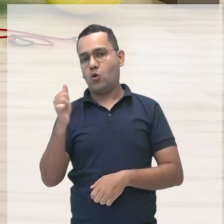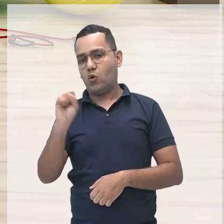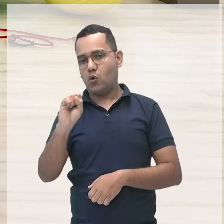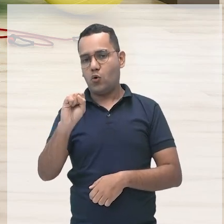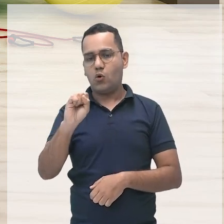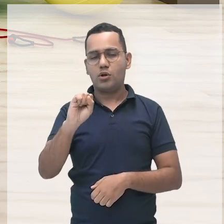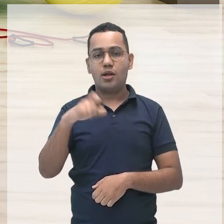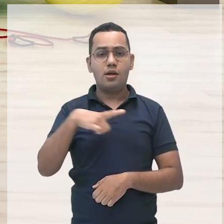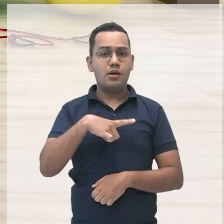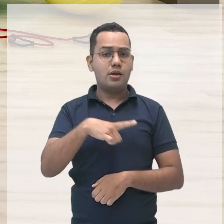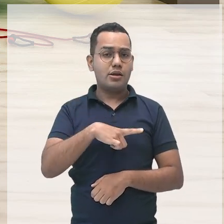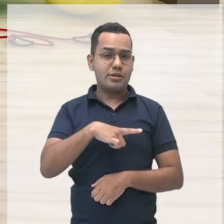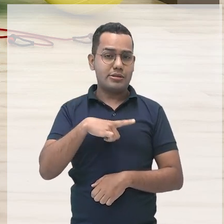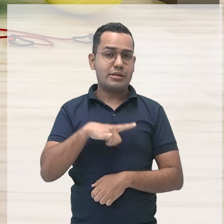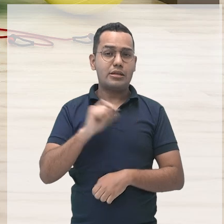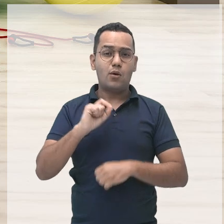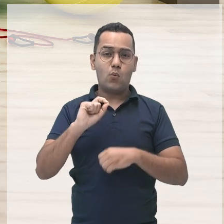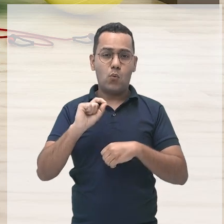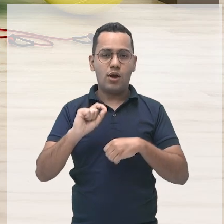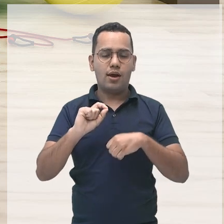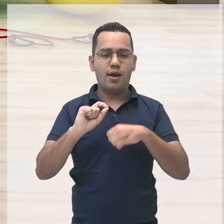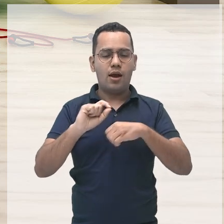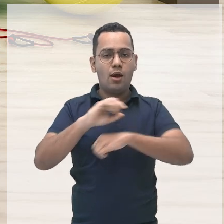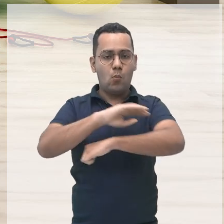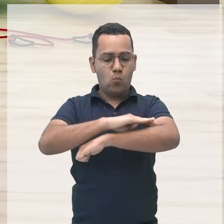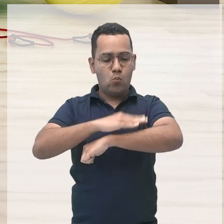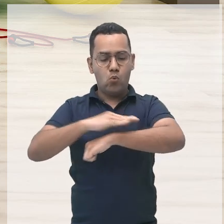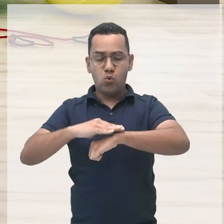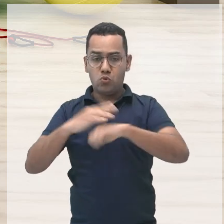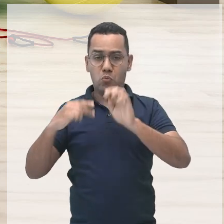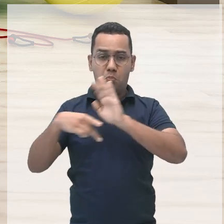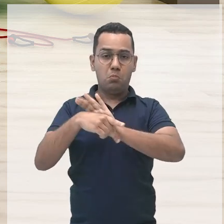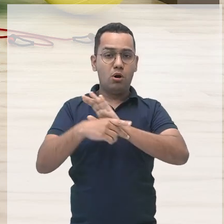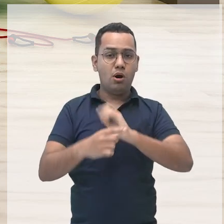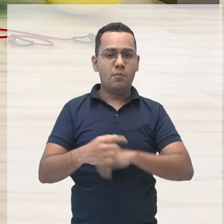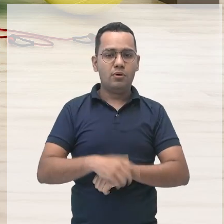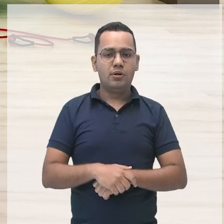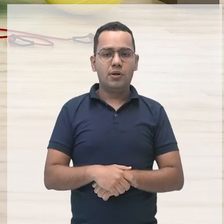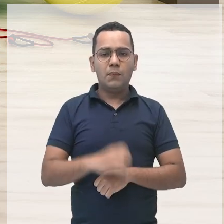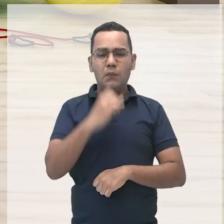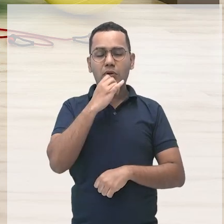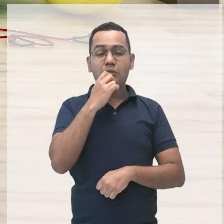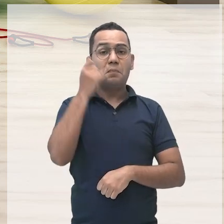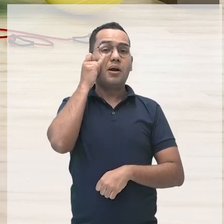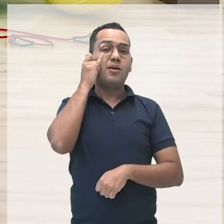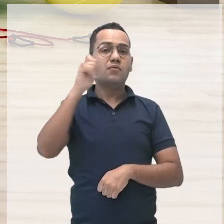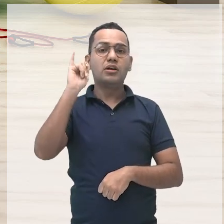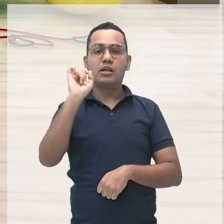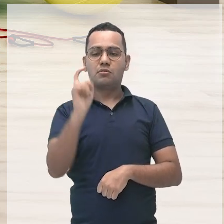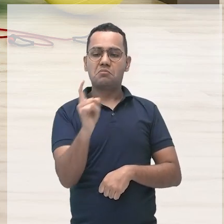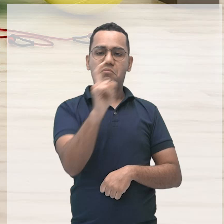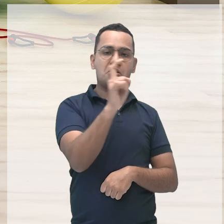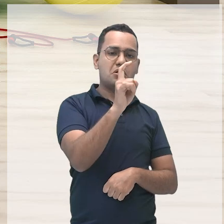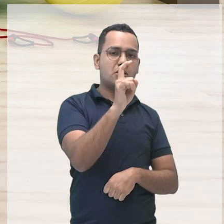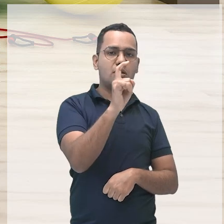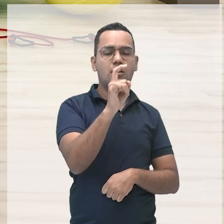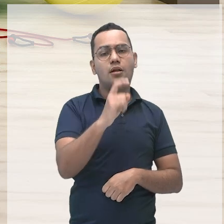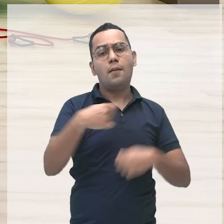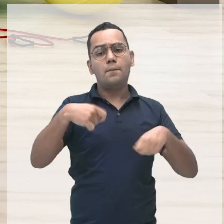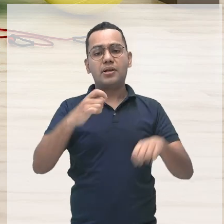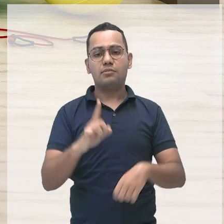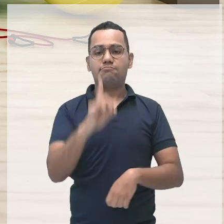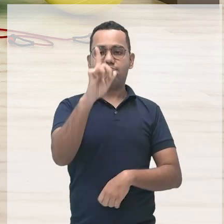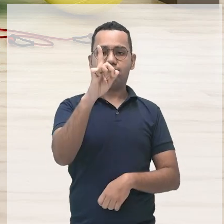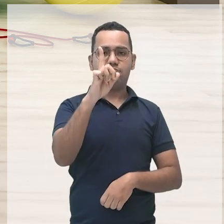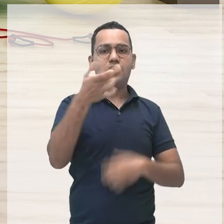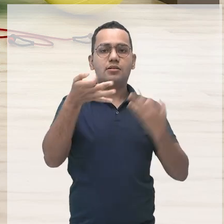são responsáveis por manter a nossa postura. Então, ao invés de você andar curvado, você vai passar a andar, né, com